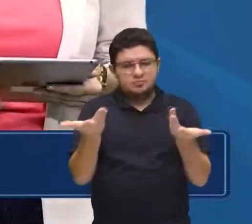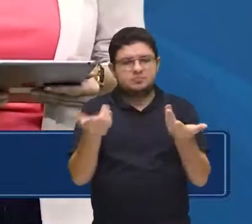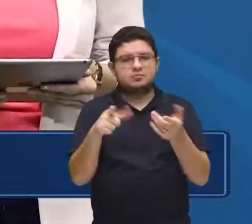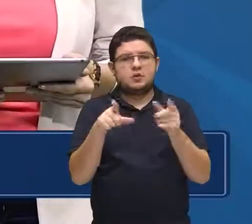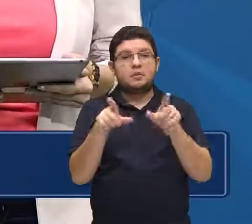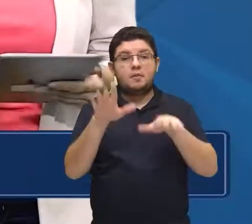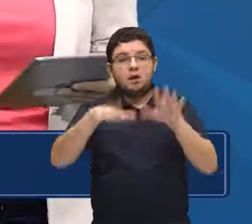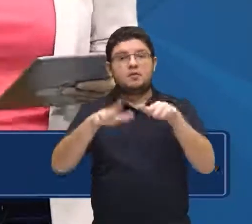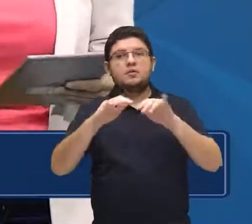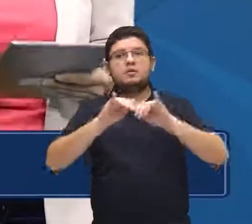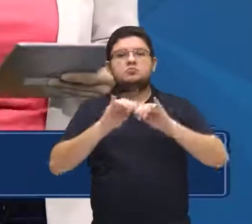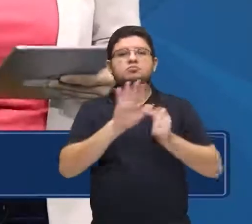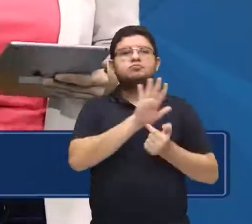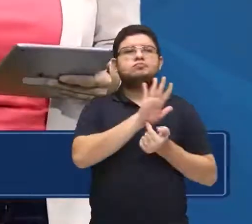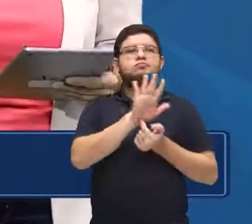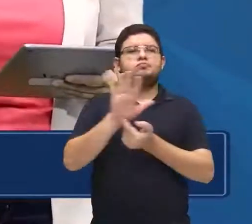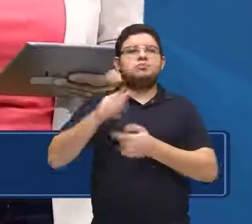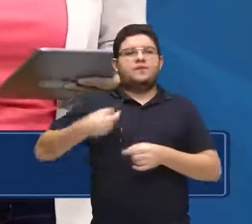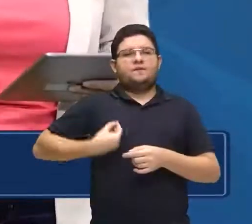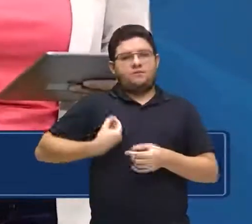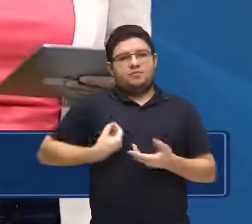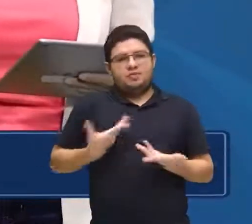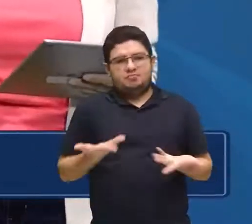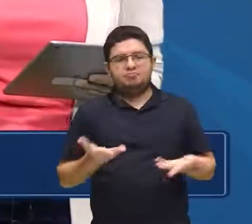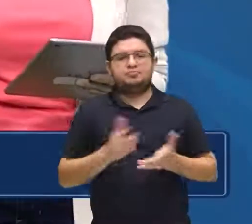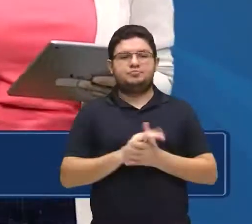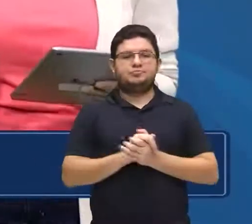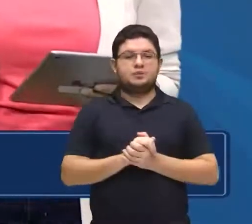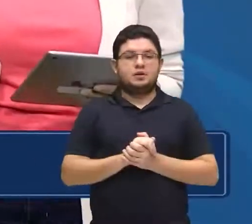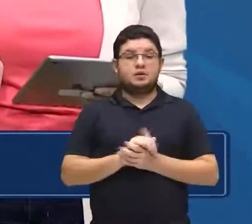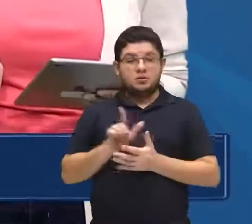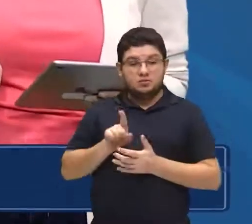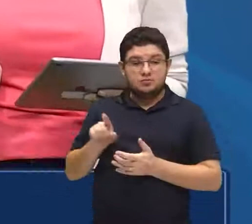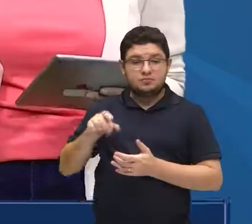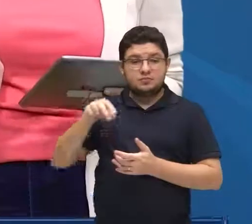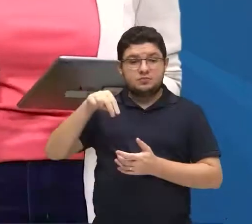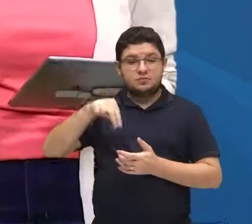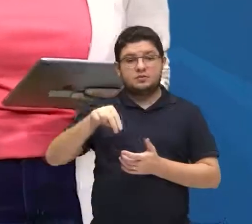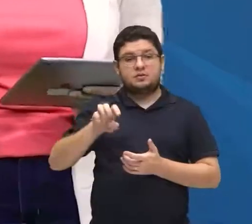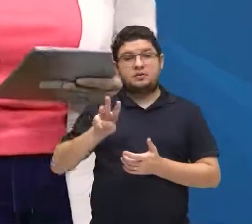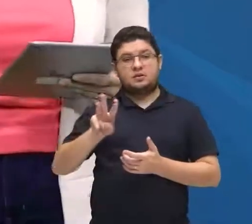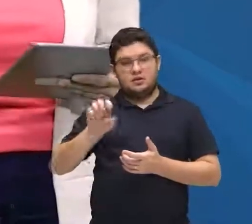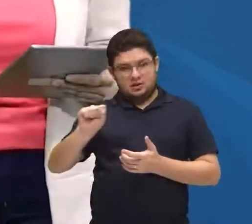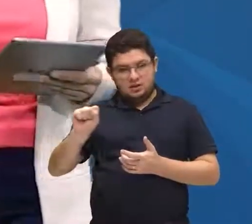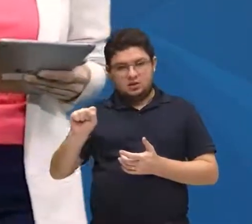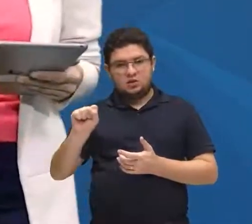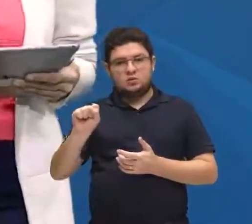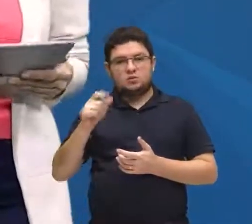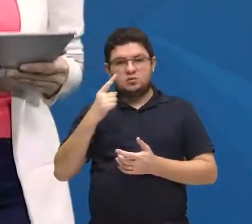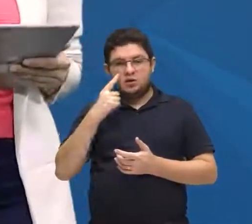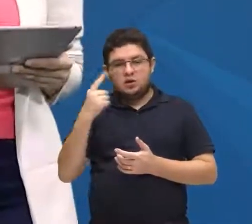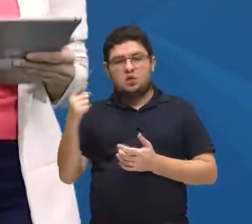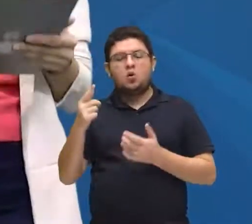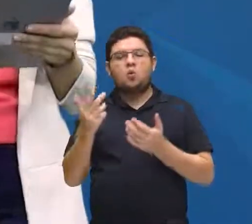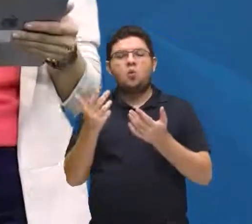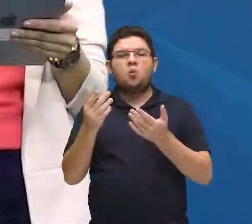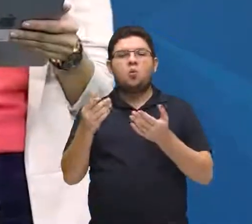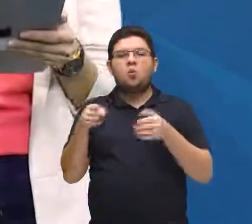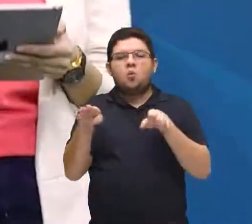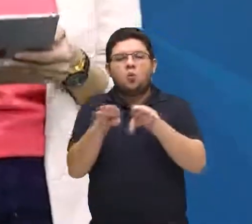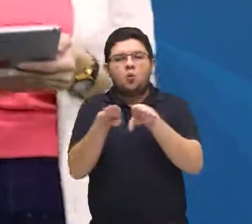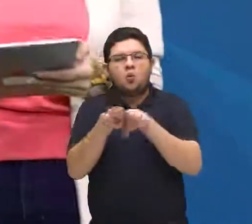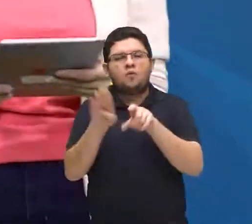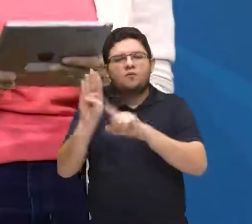dia. News igual, olha só, falsas, né? A gente tem aí uma comparação, né, notícias falsas. Gostei de ver